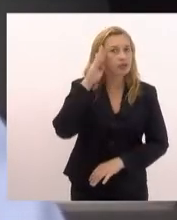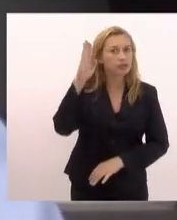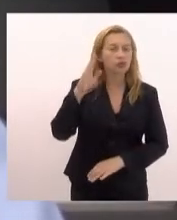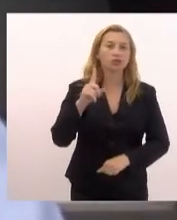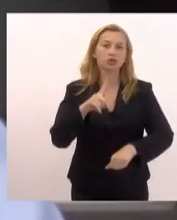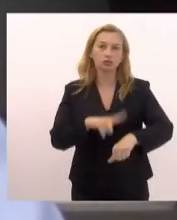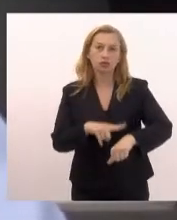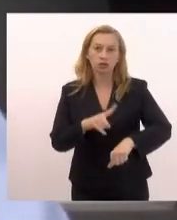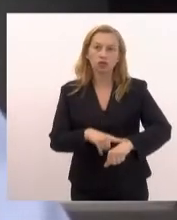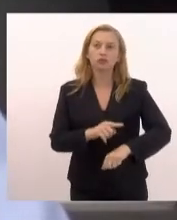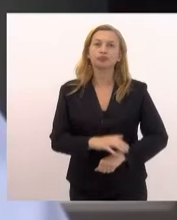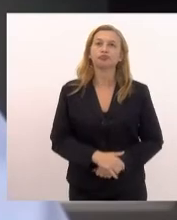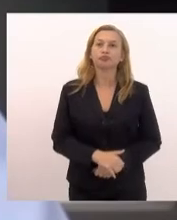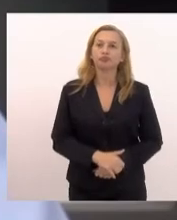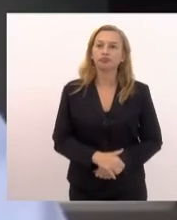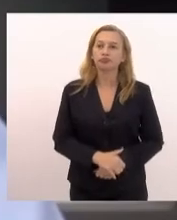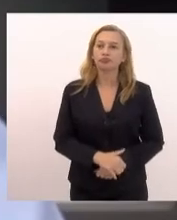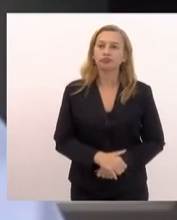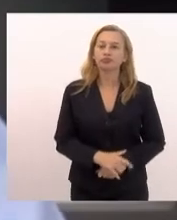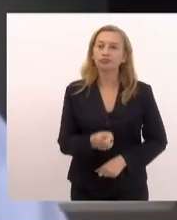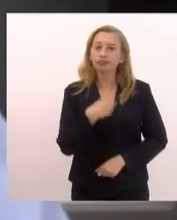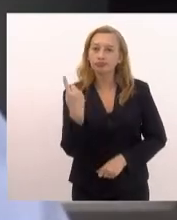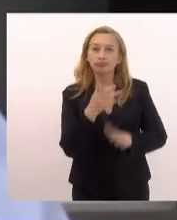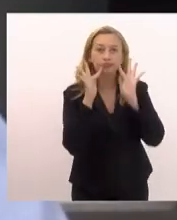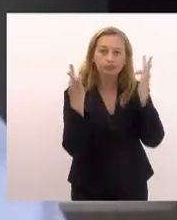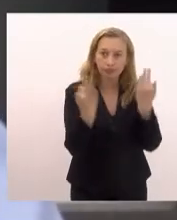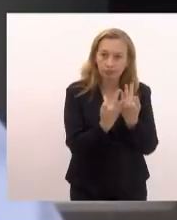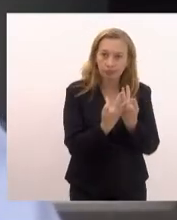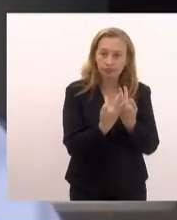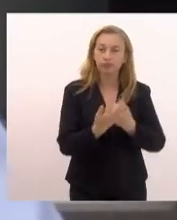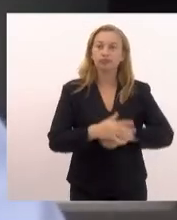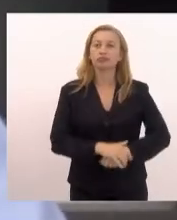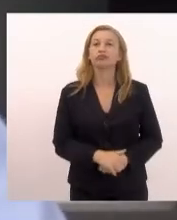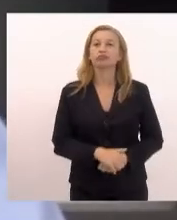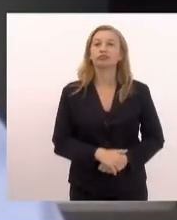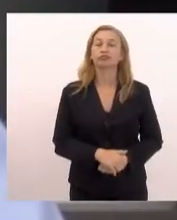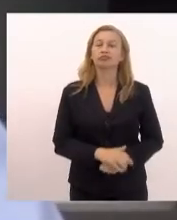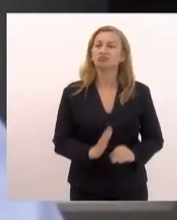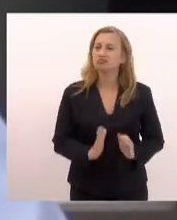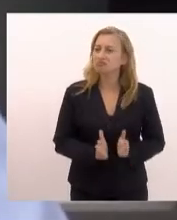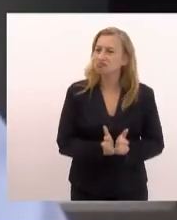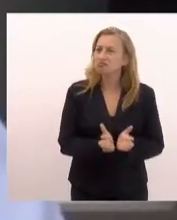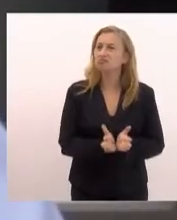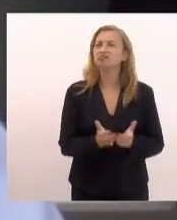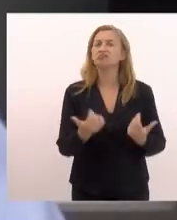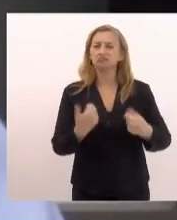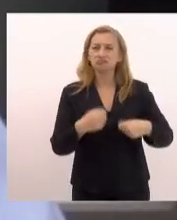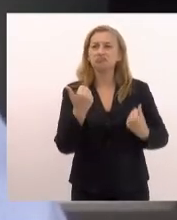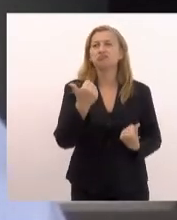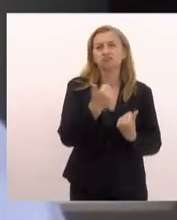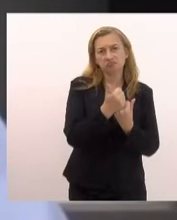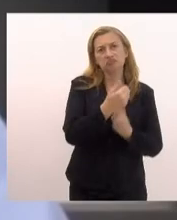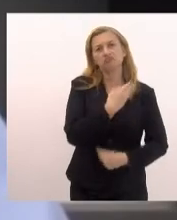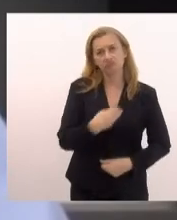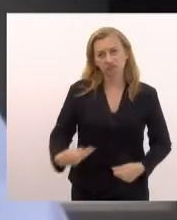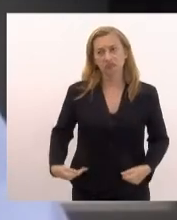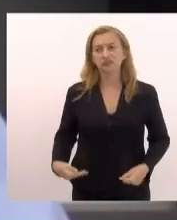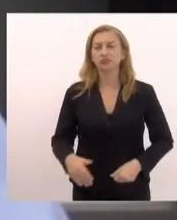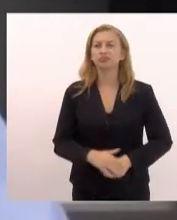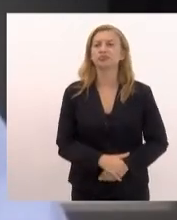que as nossas famílias em vulnerabilidade tanto precisam do apoio